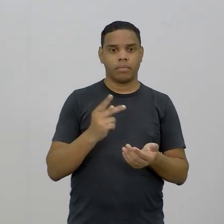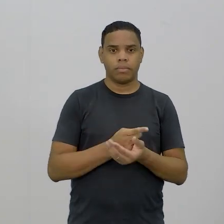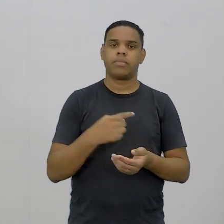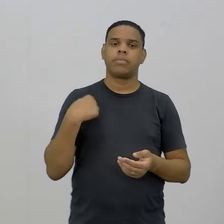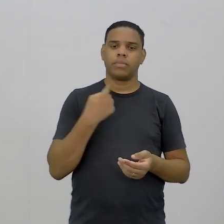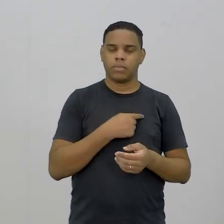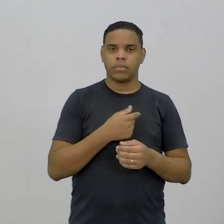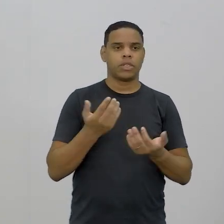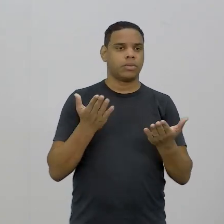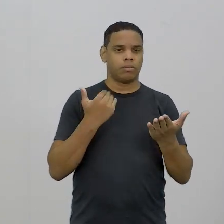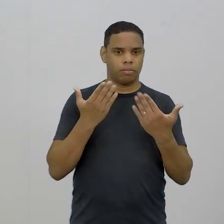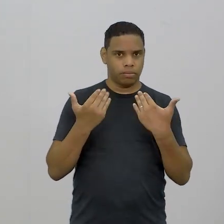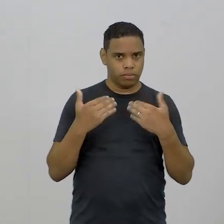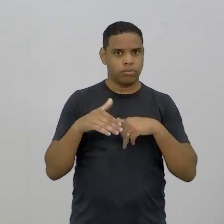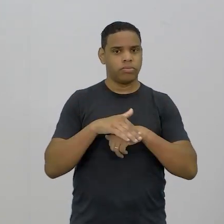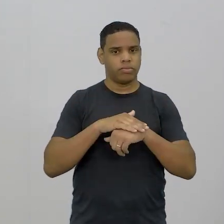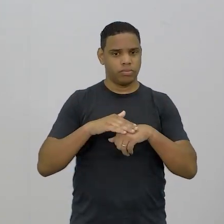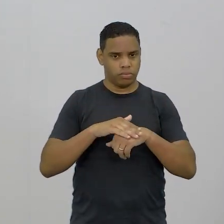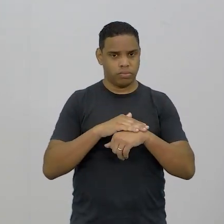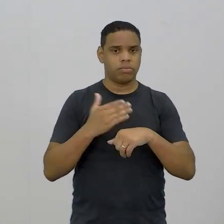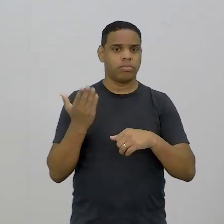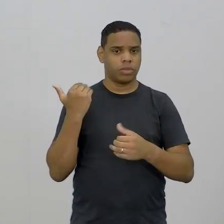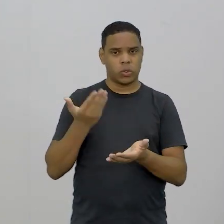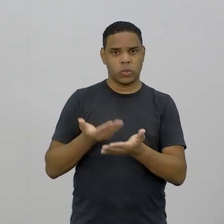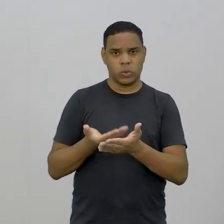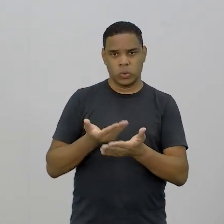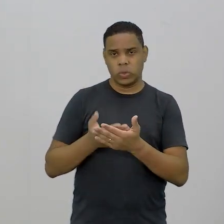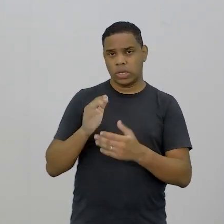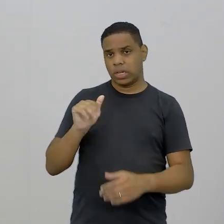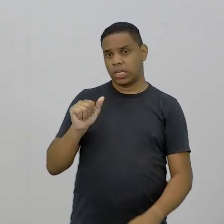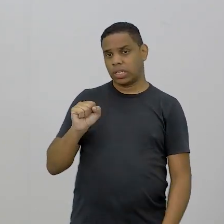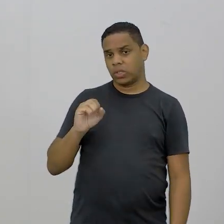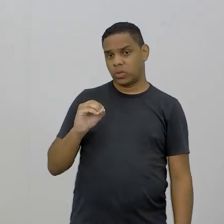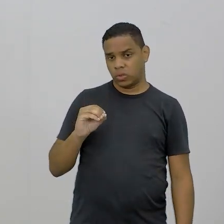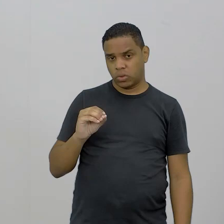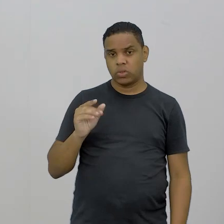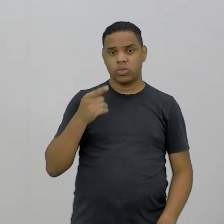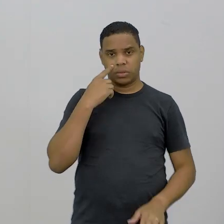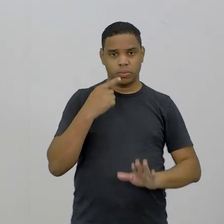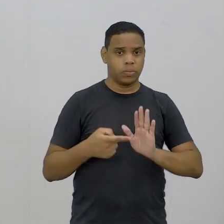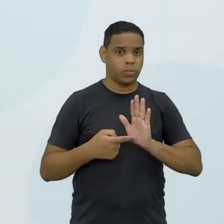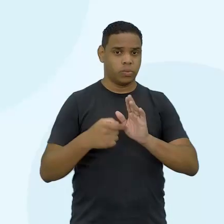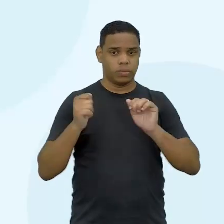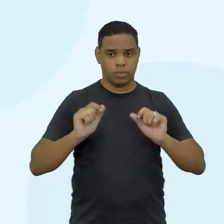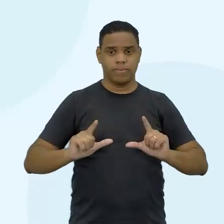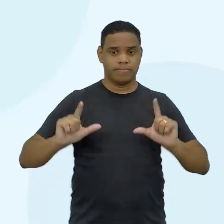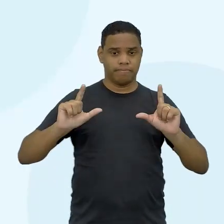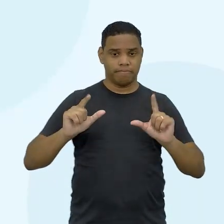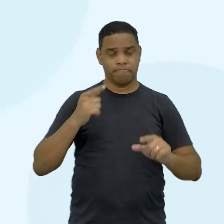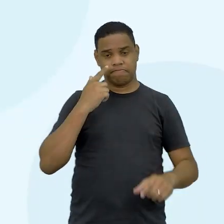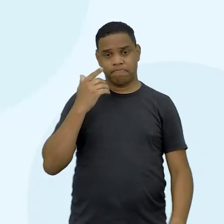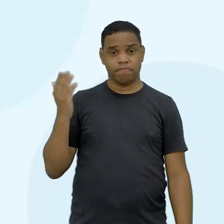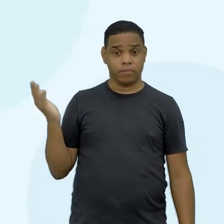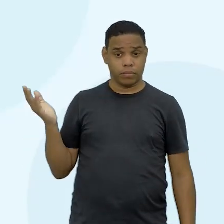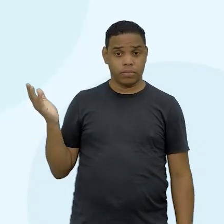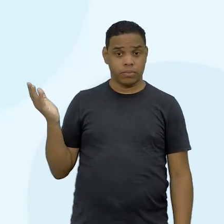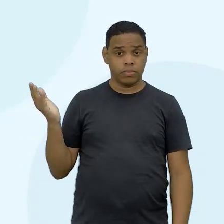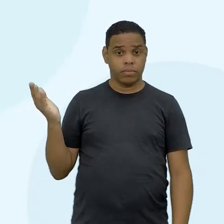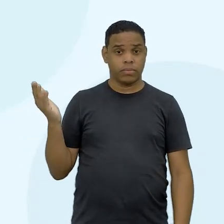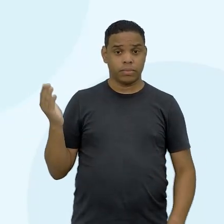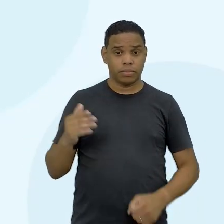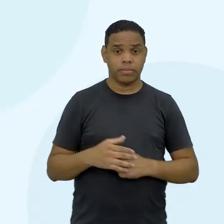gente discutiu, né, durante o nosso estudo de caso. E aí vai aparecer na tela para vocês justamente isso, né, que a